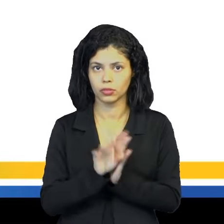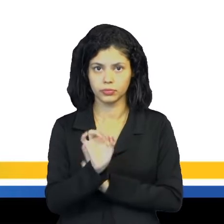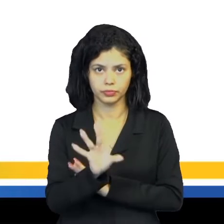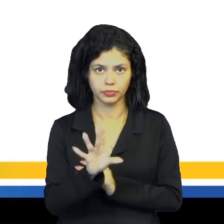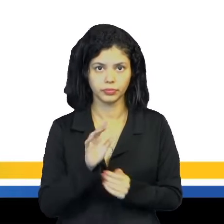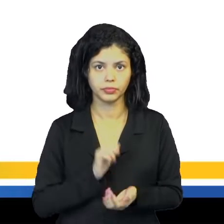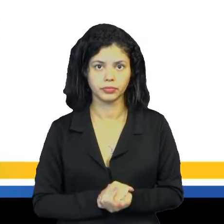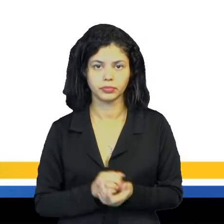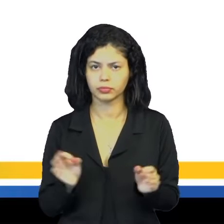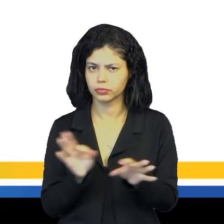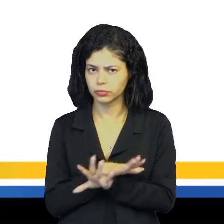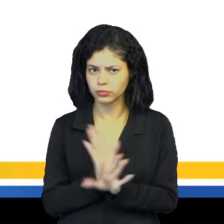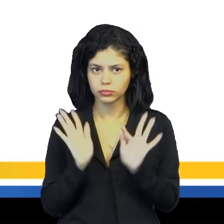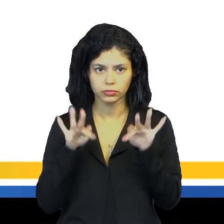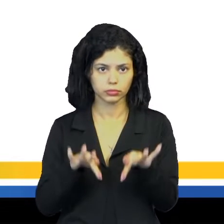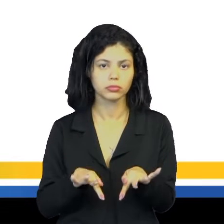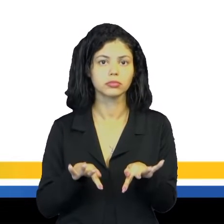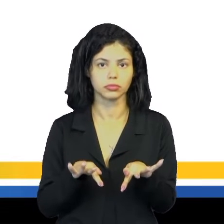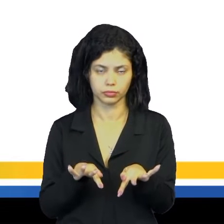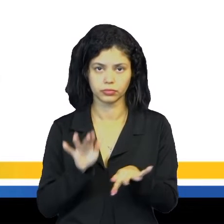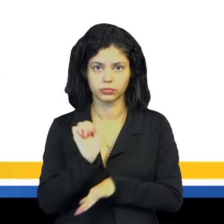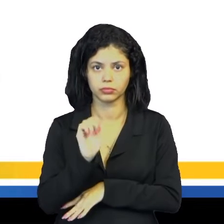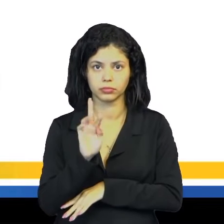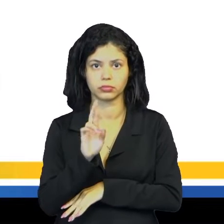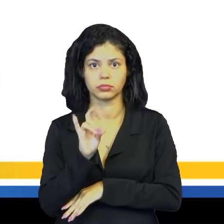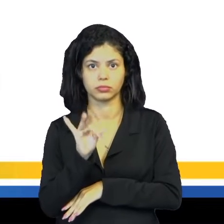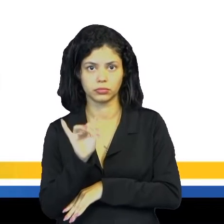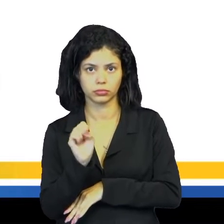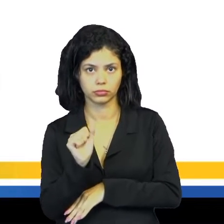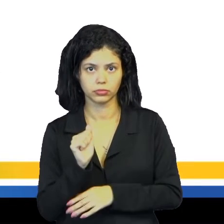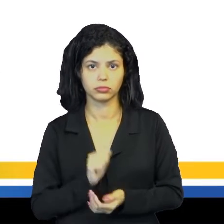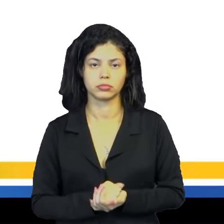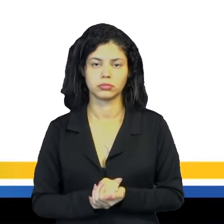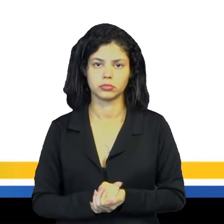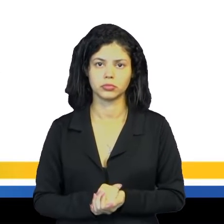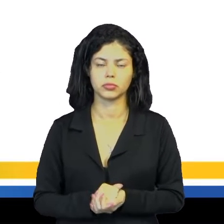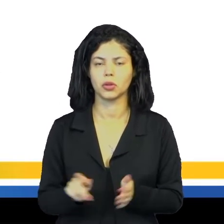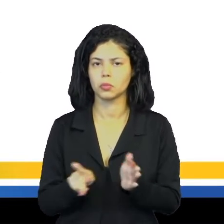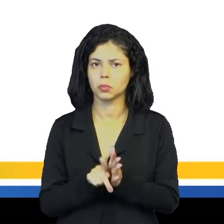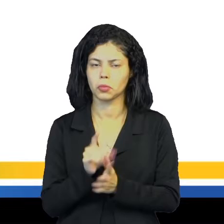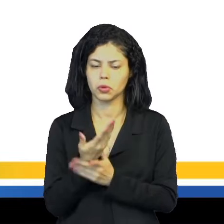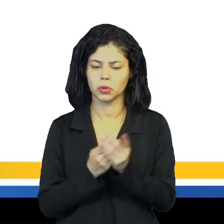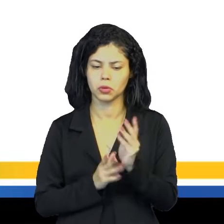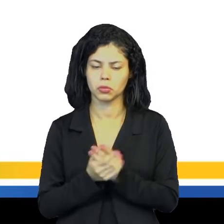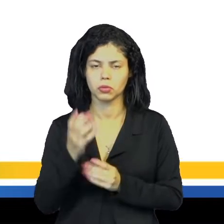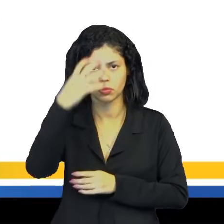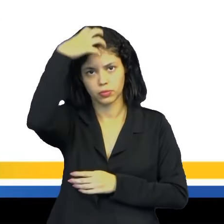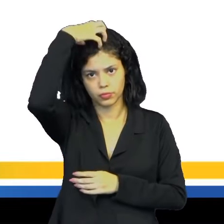já acaba dando fim ao regime absolutista, onde todos os poderes estão concentrados ali na mão do rei.